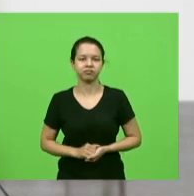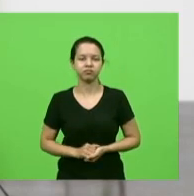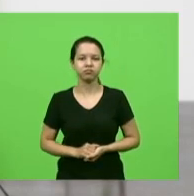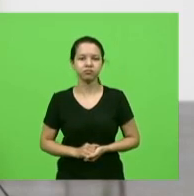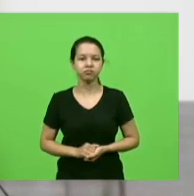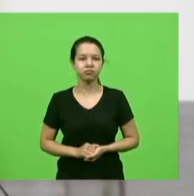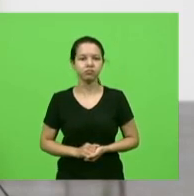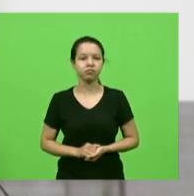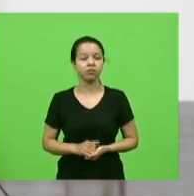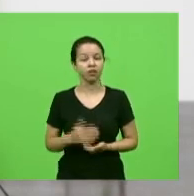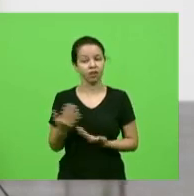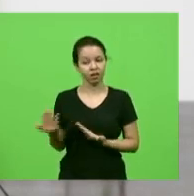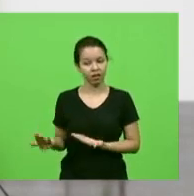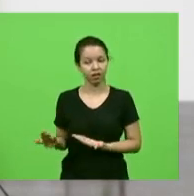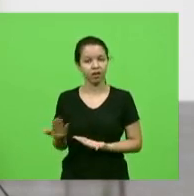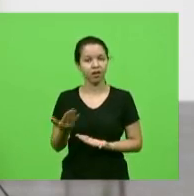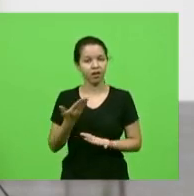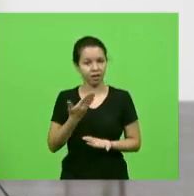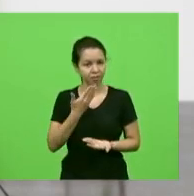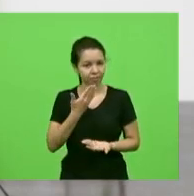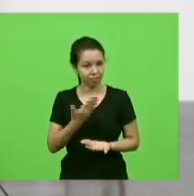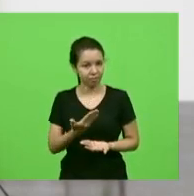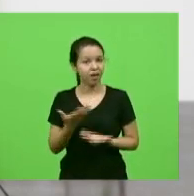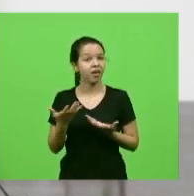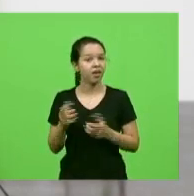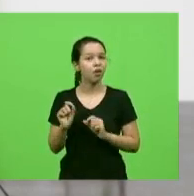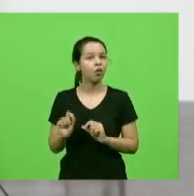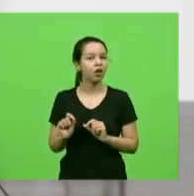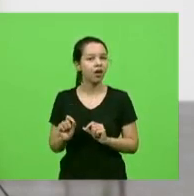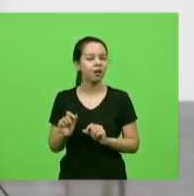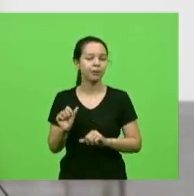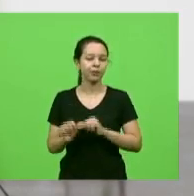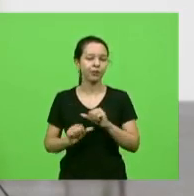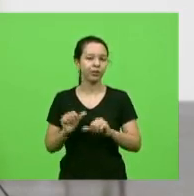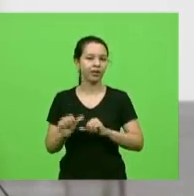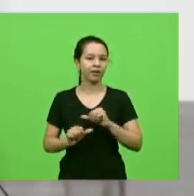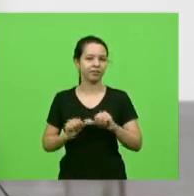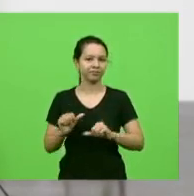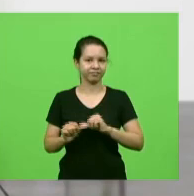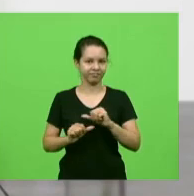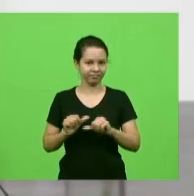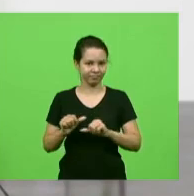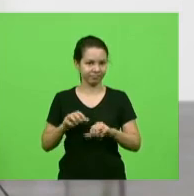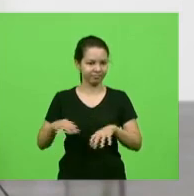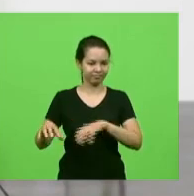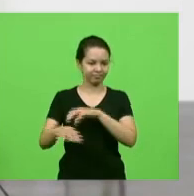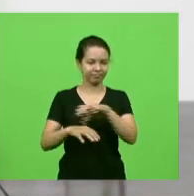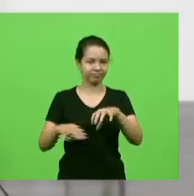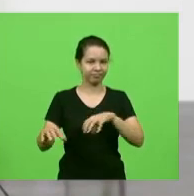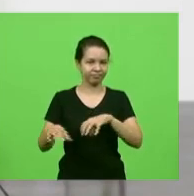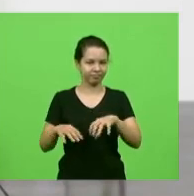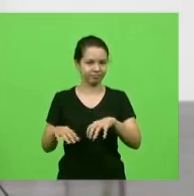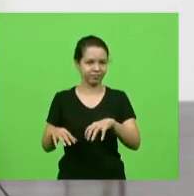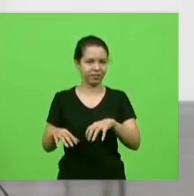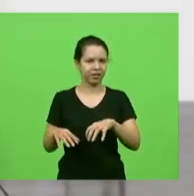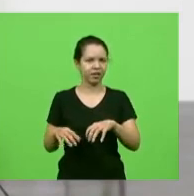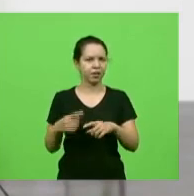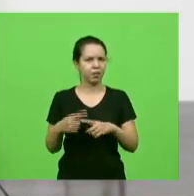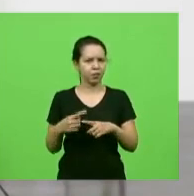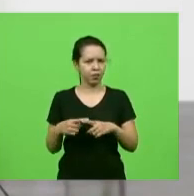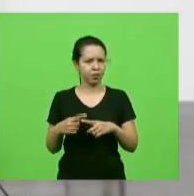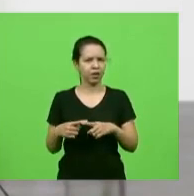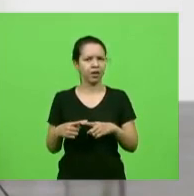requerimento é mudar as regras do jogo. Não por parcialidade, porque isso afetaria cada um